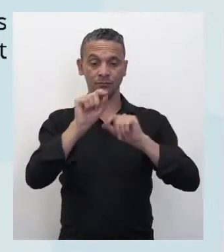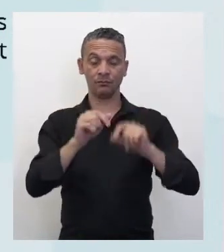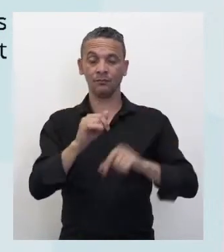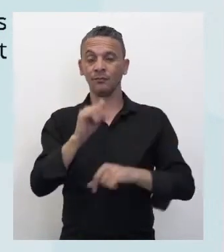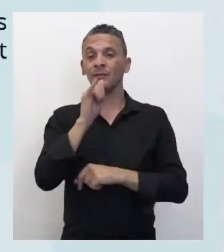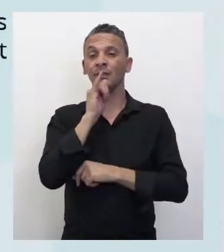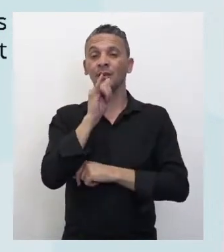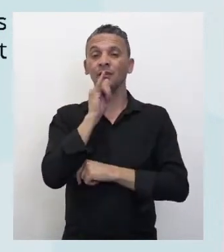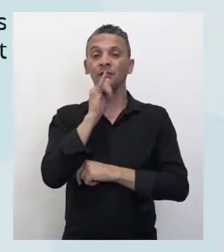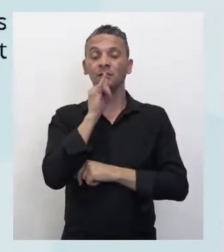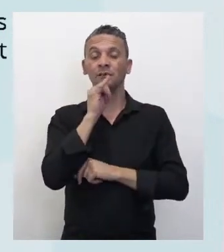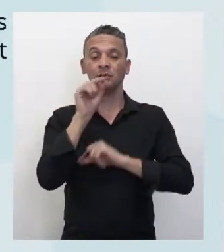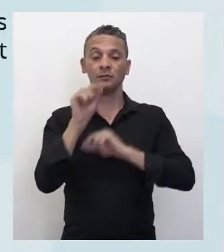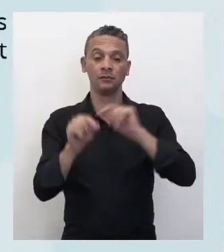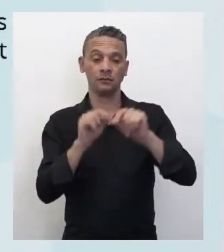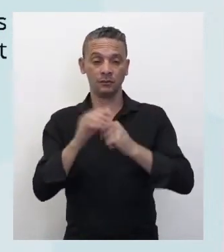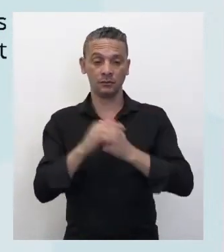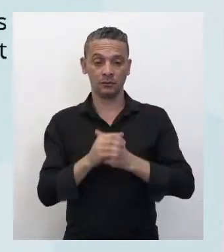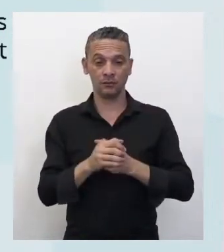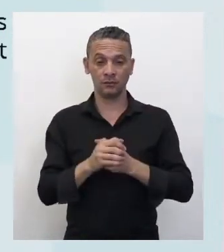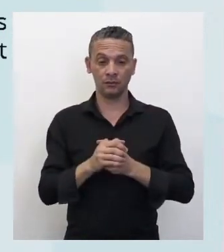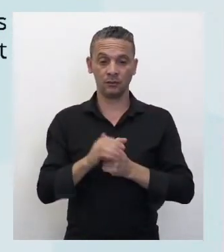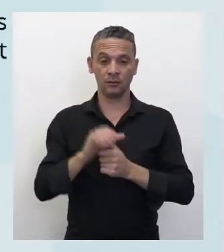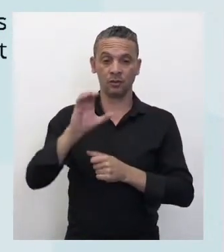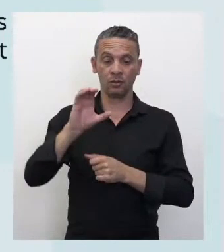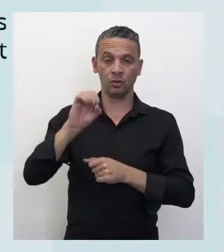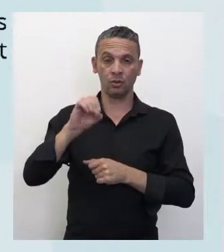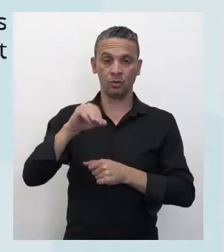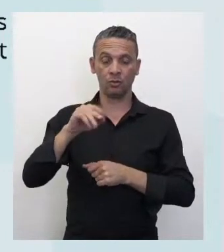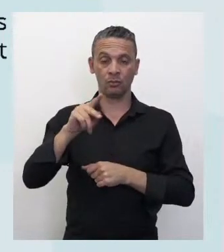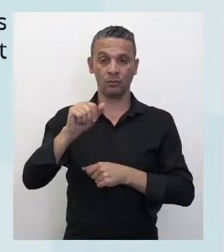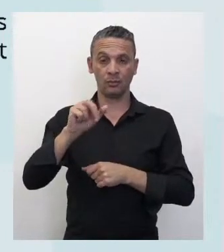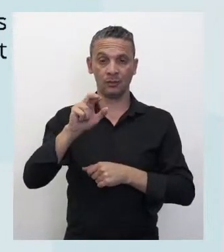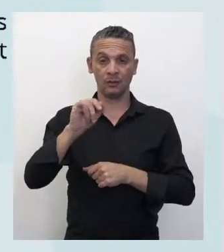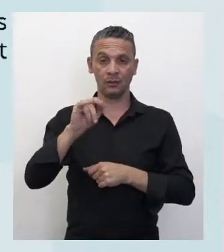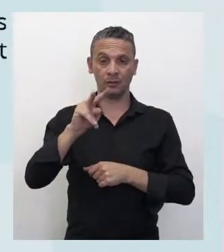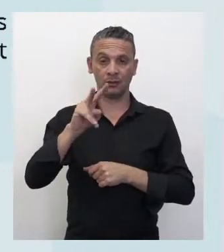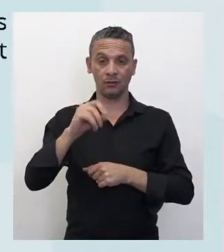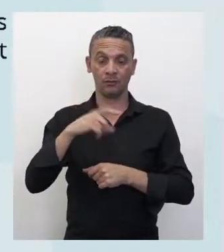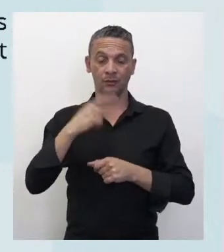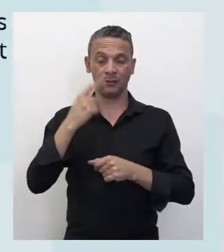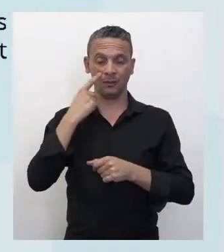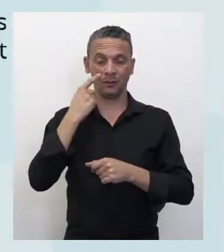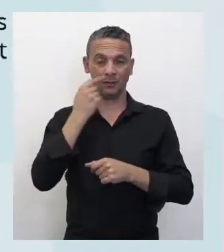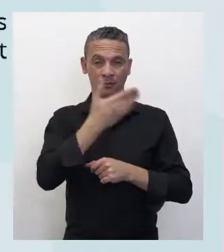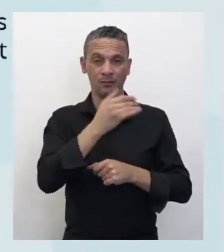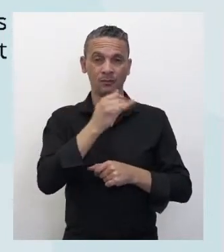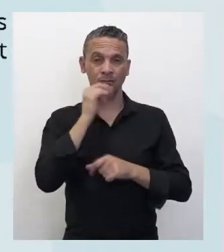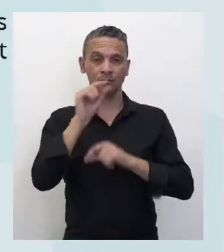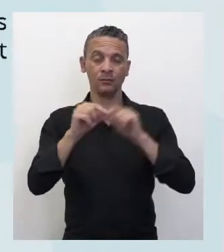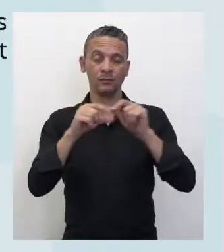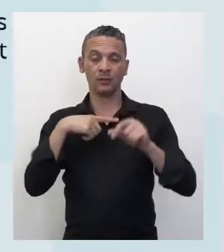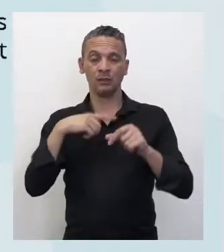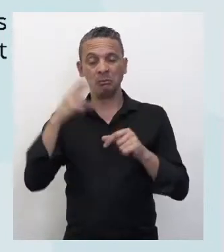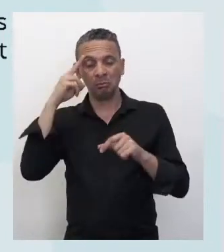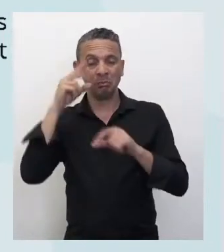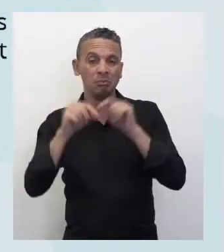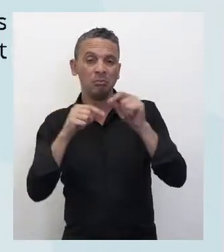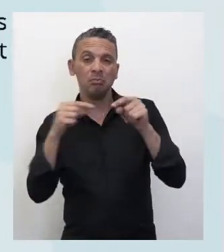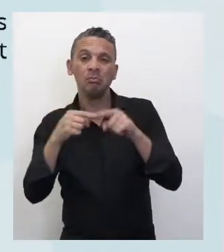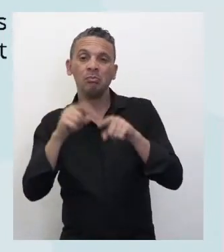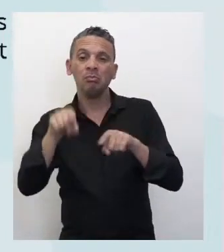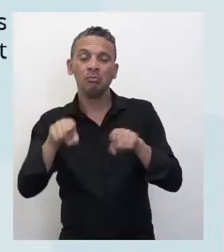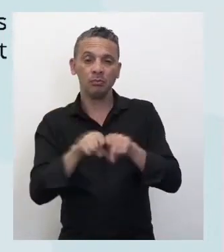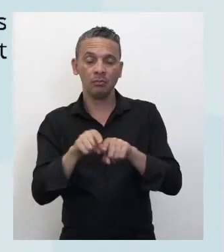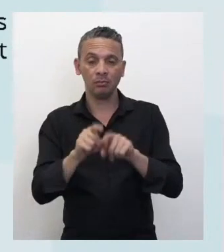exemplo. Só tem um exemplo de comparative, né? Um comparativo. Vamos ver se vocês lembram o que é o comparativo para poder mandar